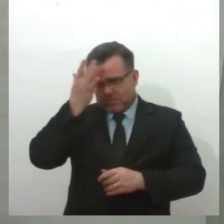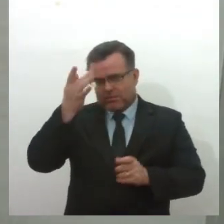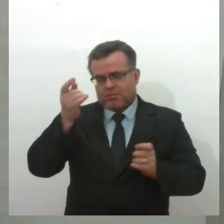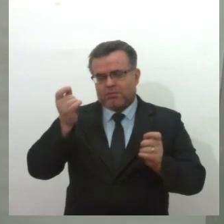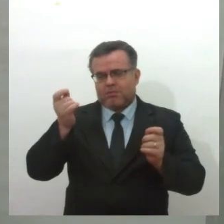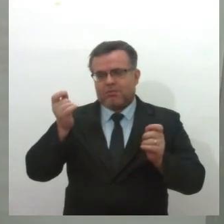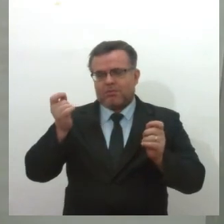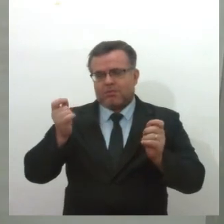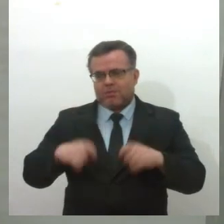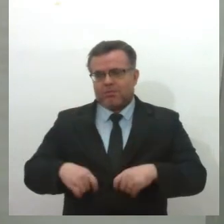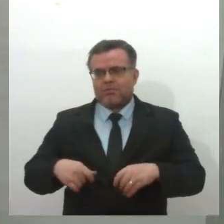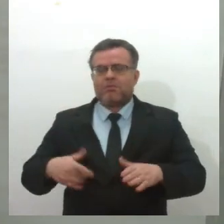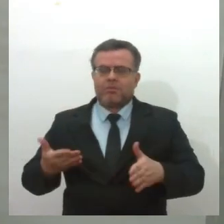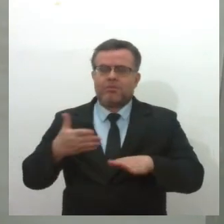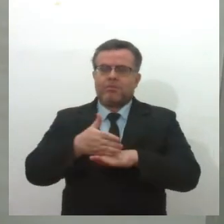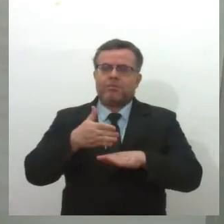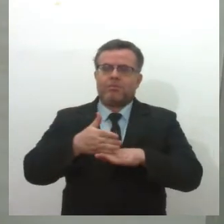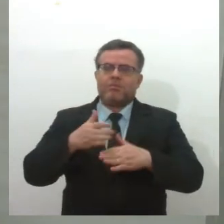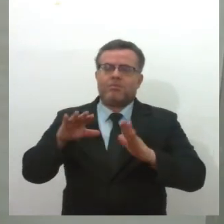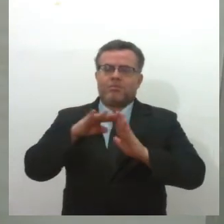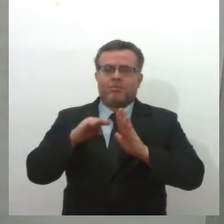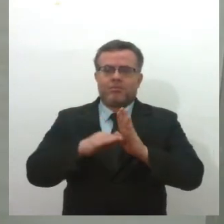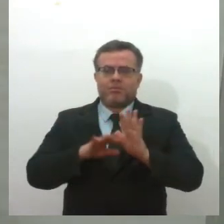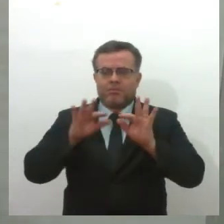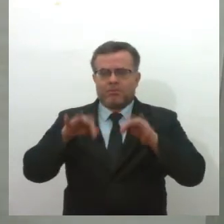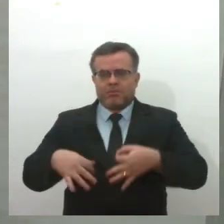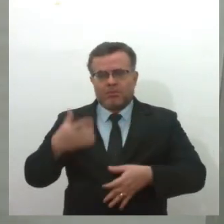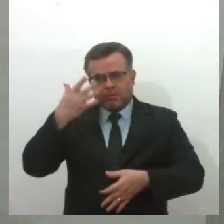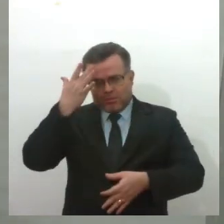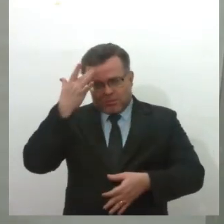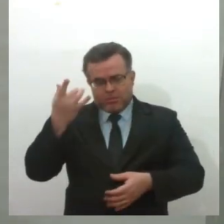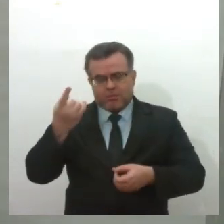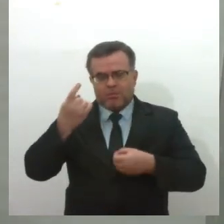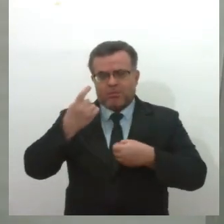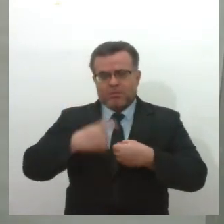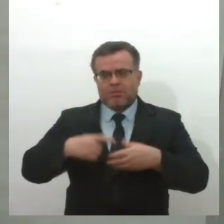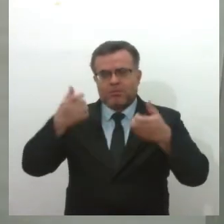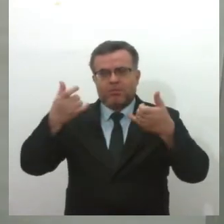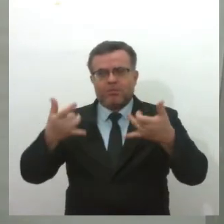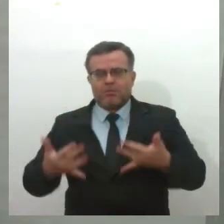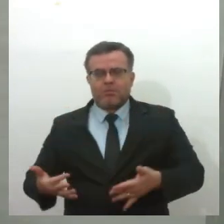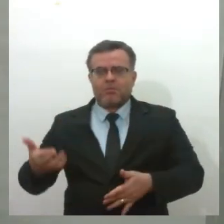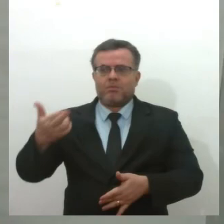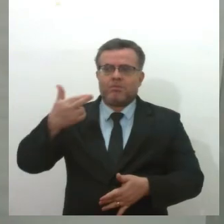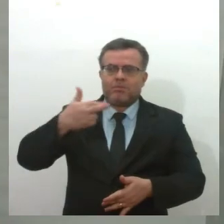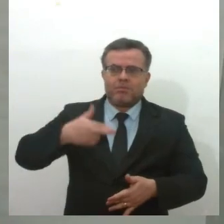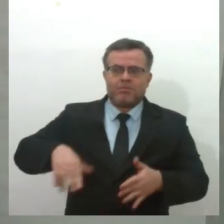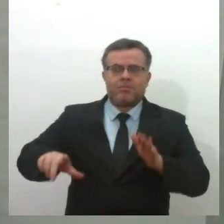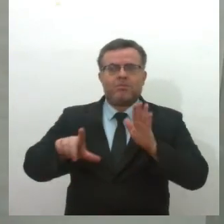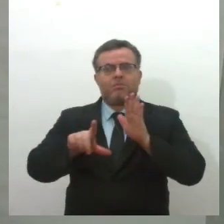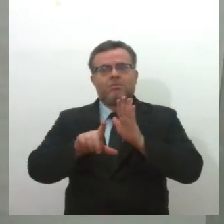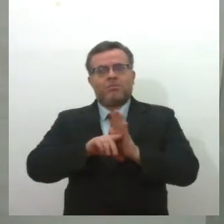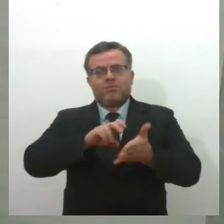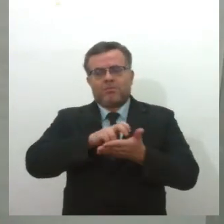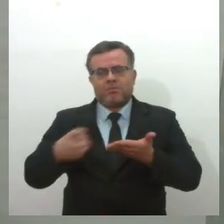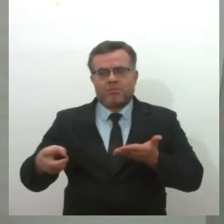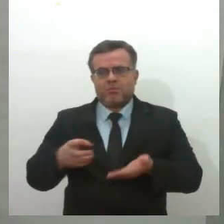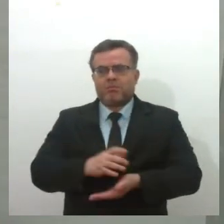esquerdo, no canto inferior da tela. O Congresso em Pauta volta amanhã, falando da revisão da lei do impeachment. Até lá!